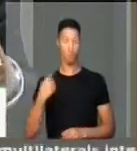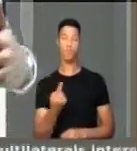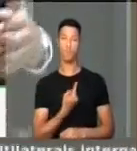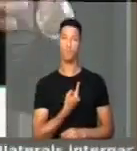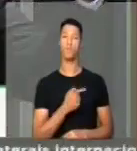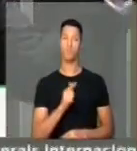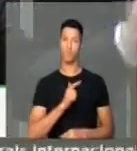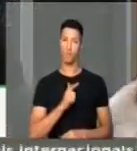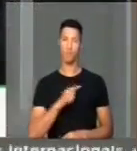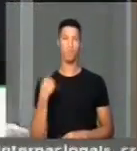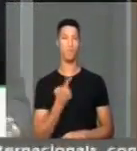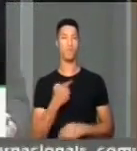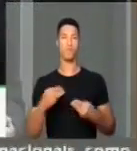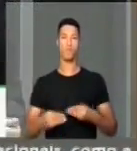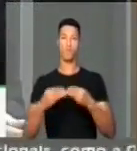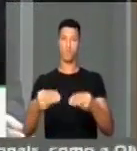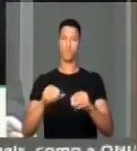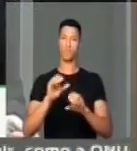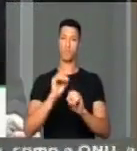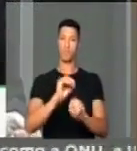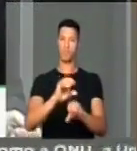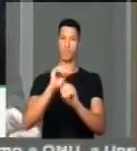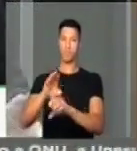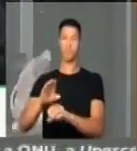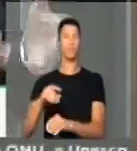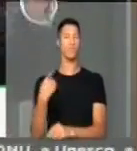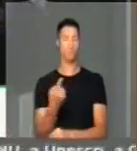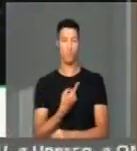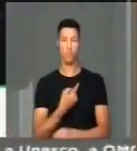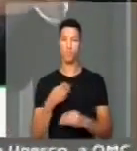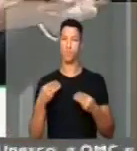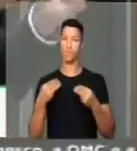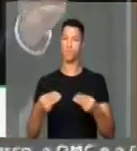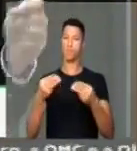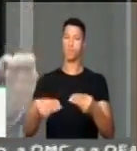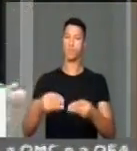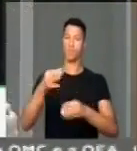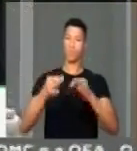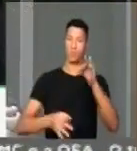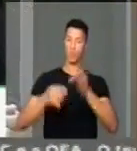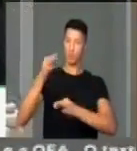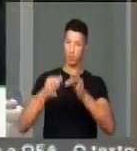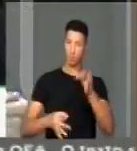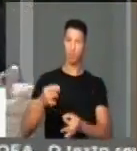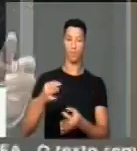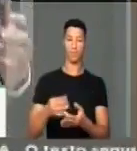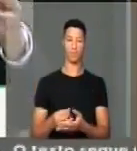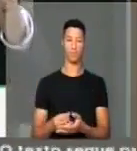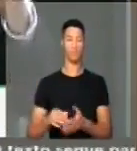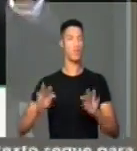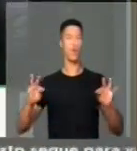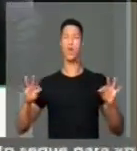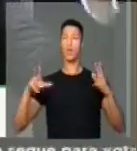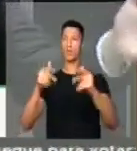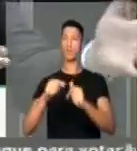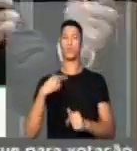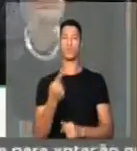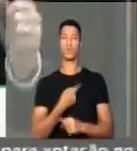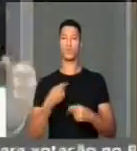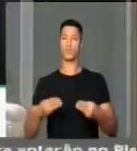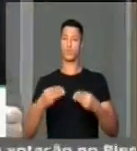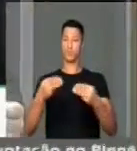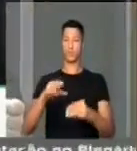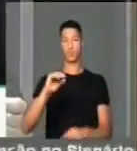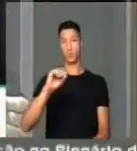Nós temos o nosso ministro da Educação, o nosso ministro da Justiça, o nosso